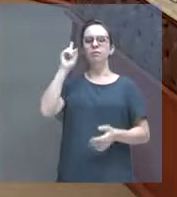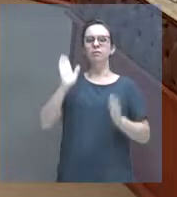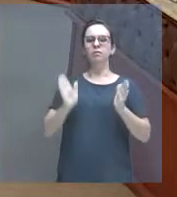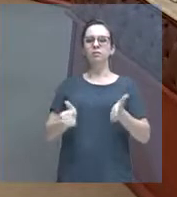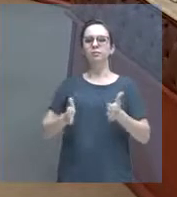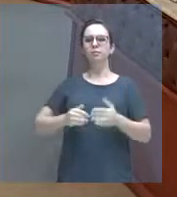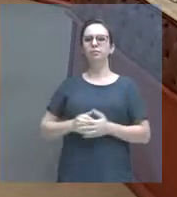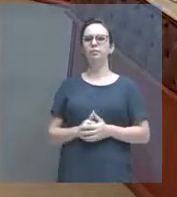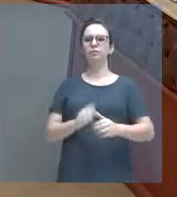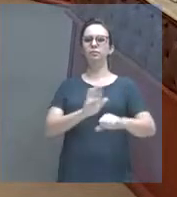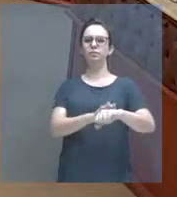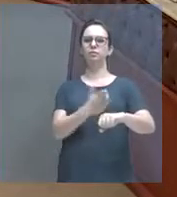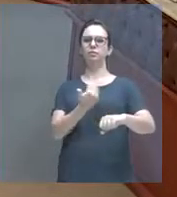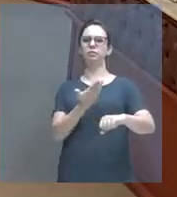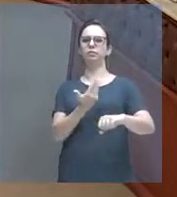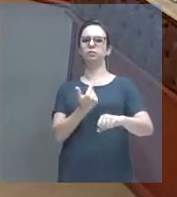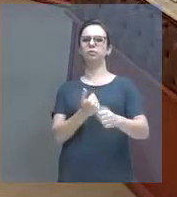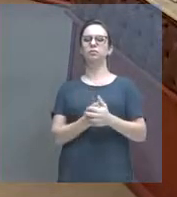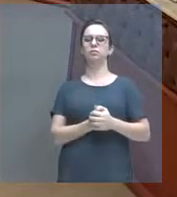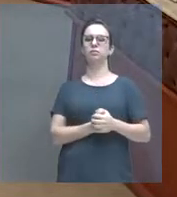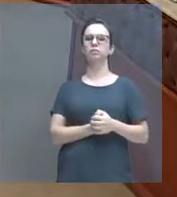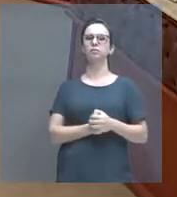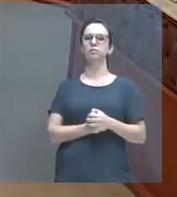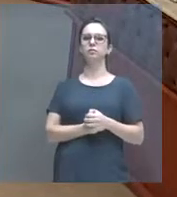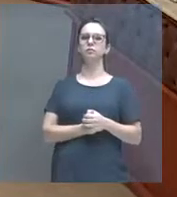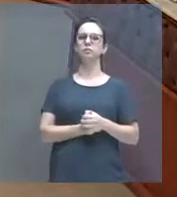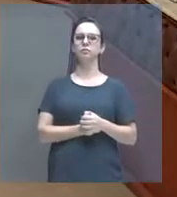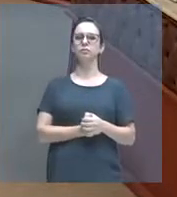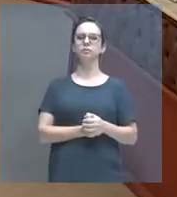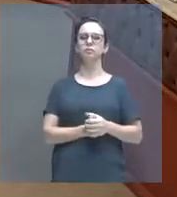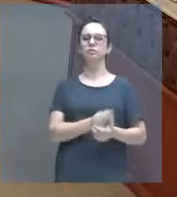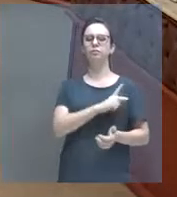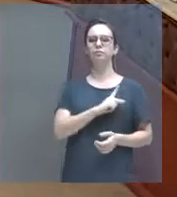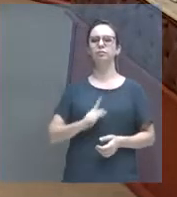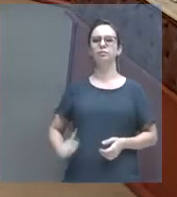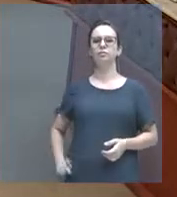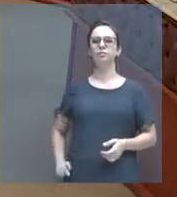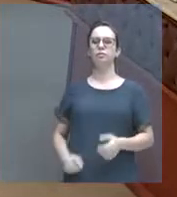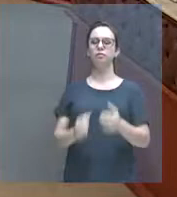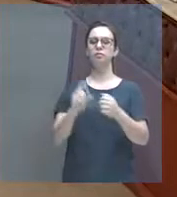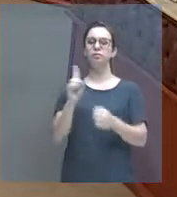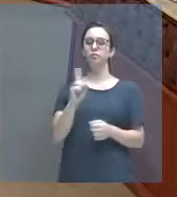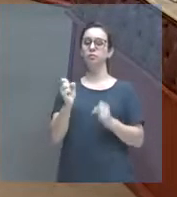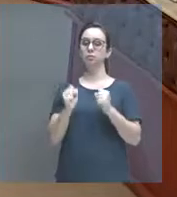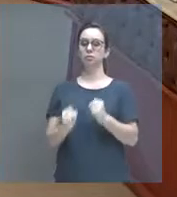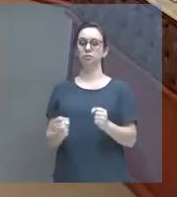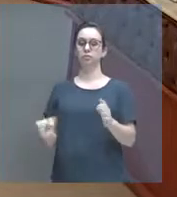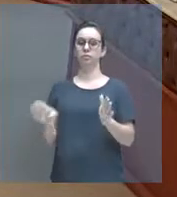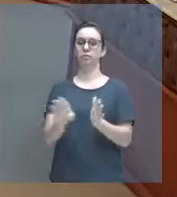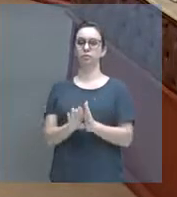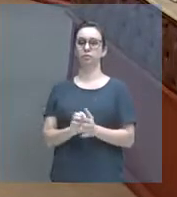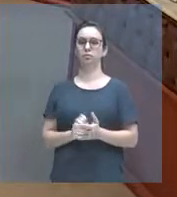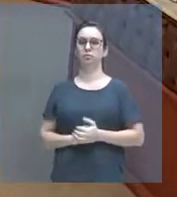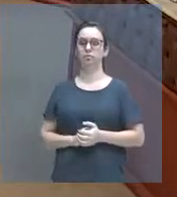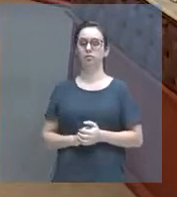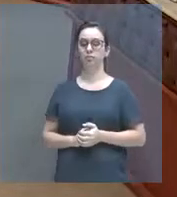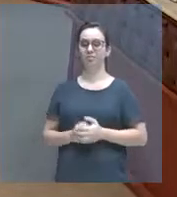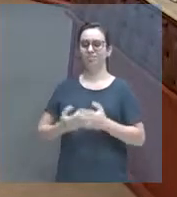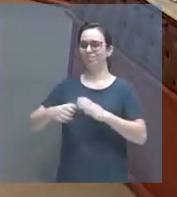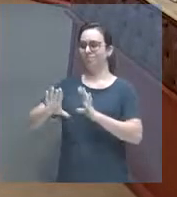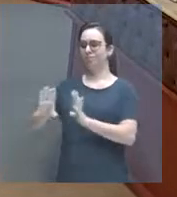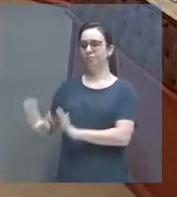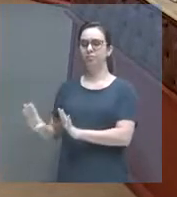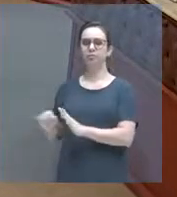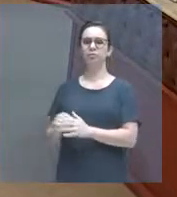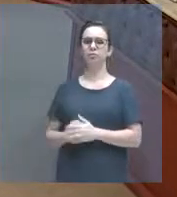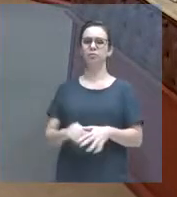convidado pela diretora e pelo presidente, que não poderia estar, desmarquei meus compromissos e tive o